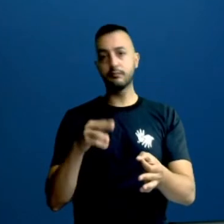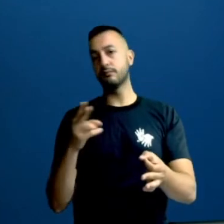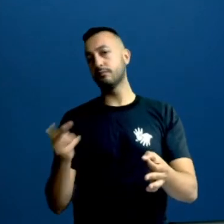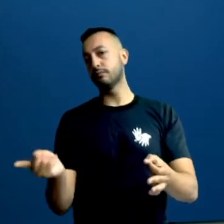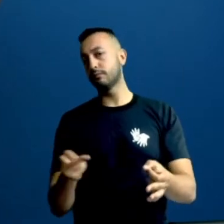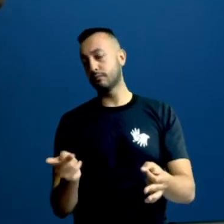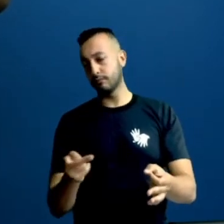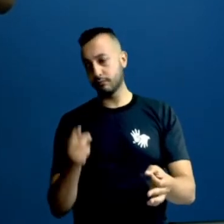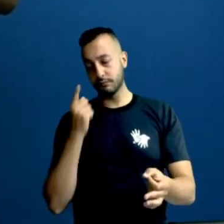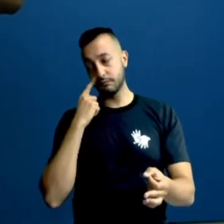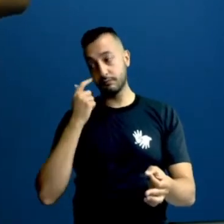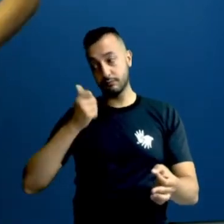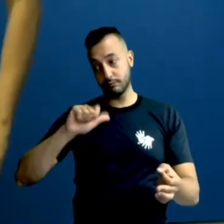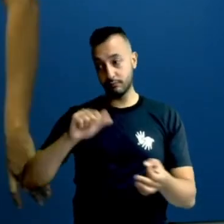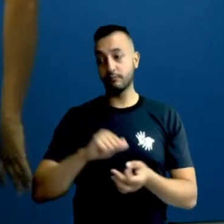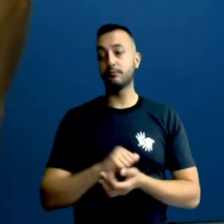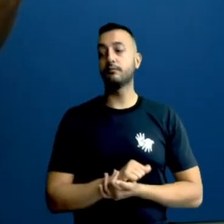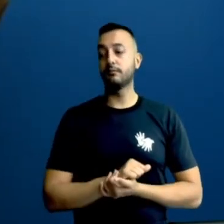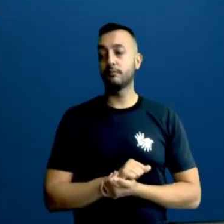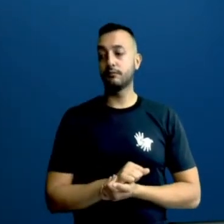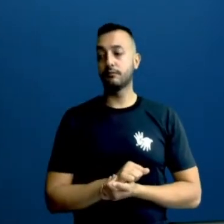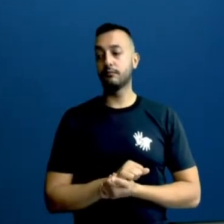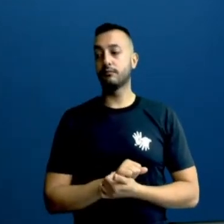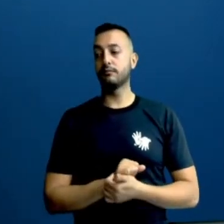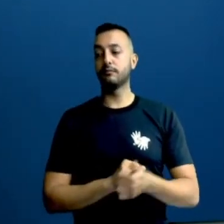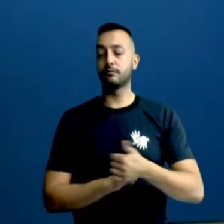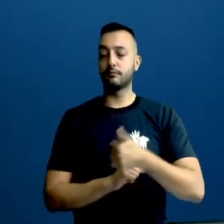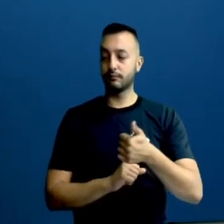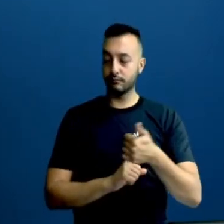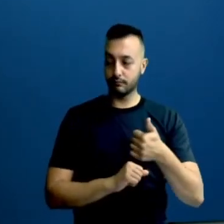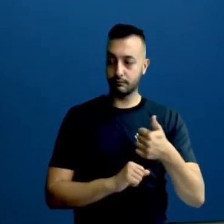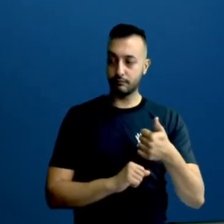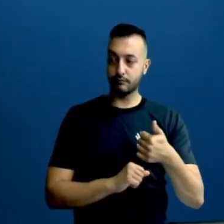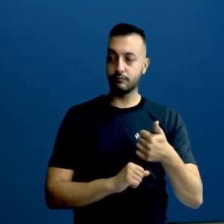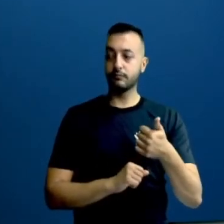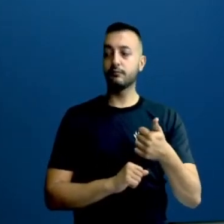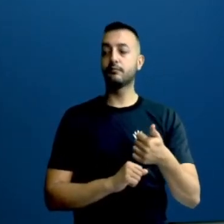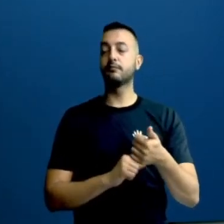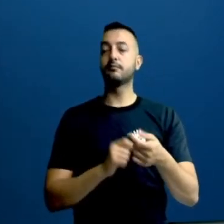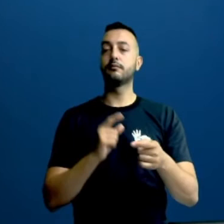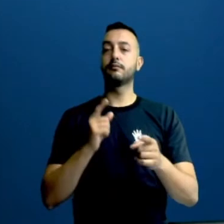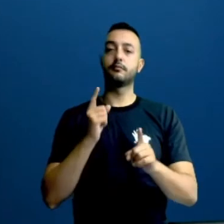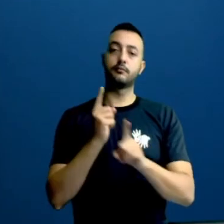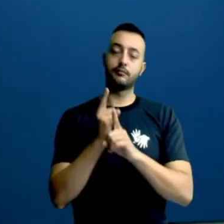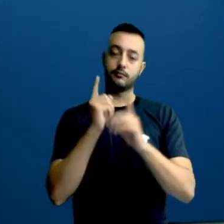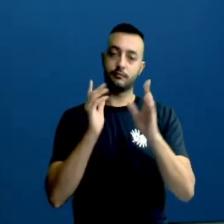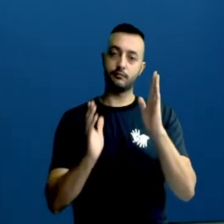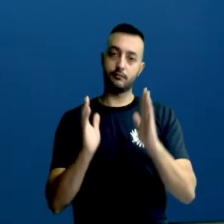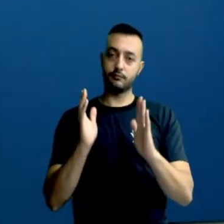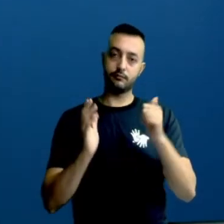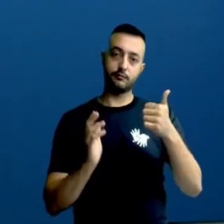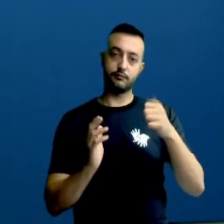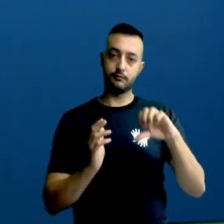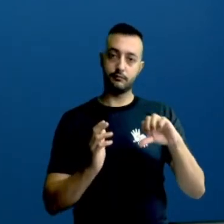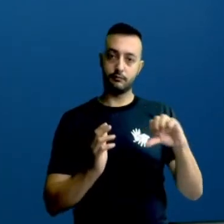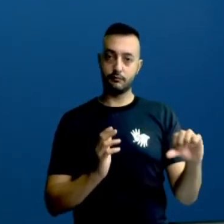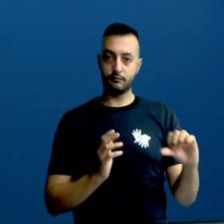errada? Vamos analisar? Primeiro aqui ele quer saber entre o período de